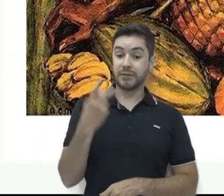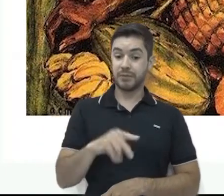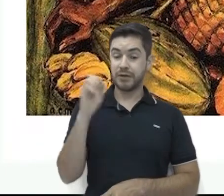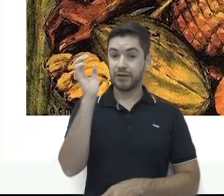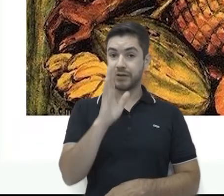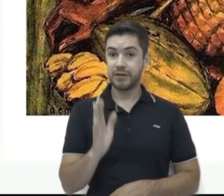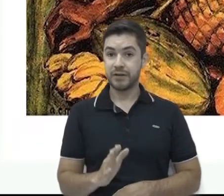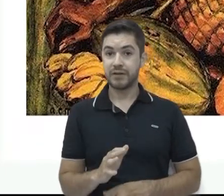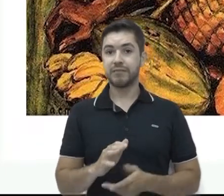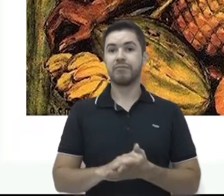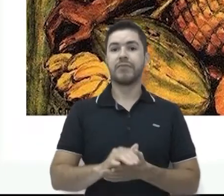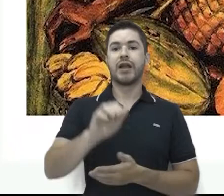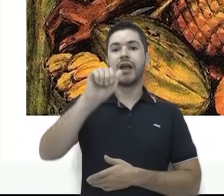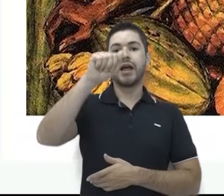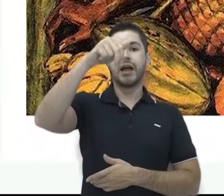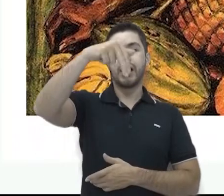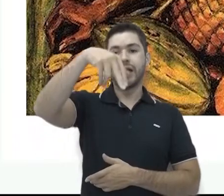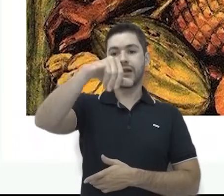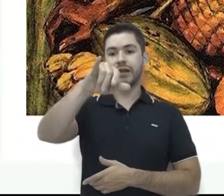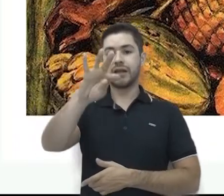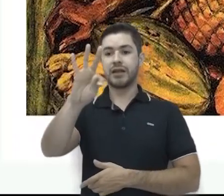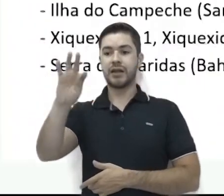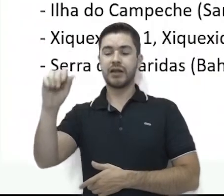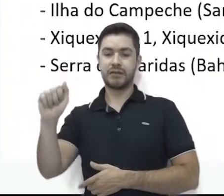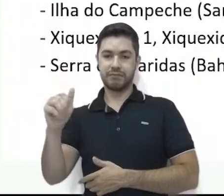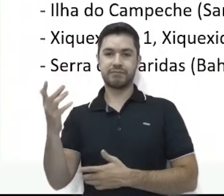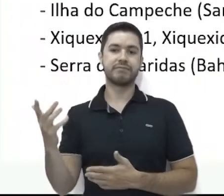brasileira, a pintora Anita Malfatti.